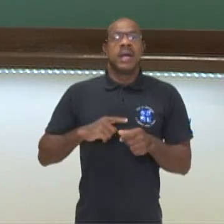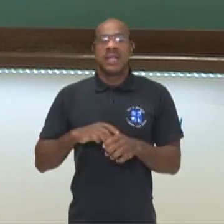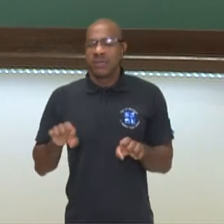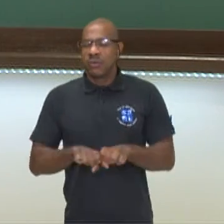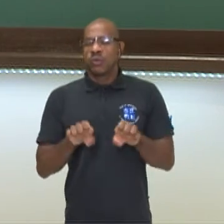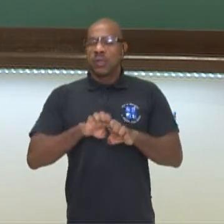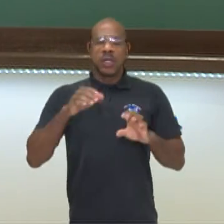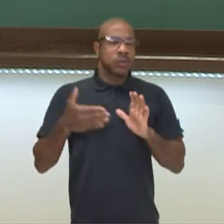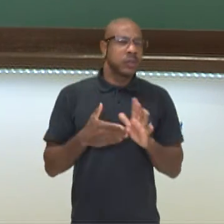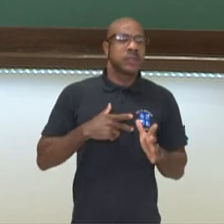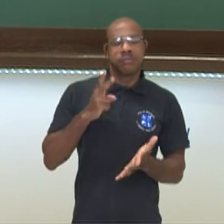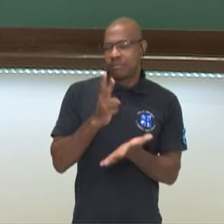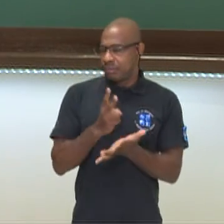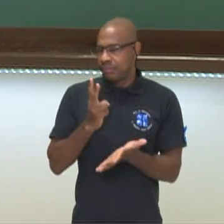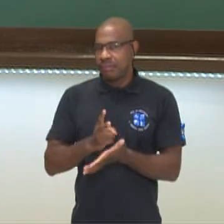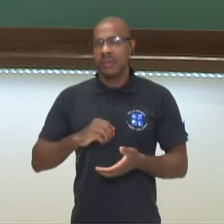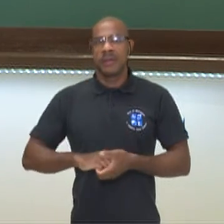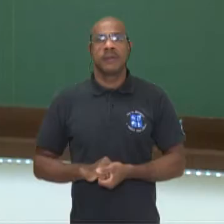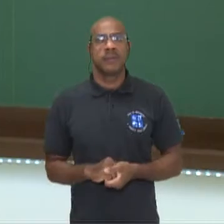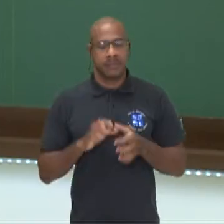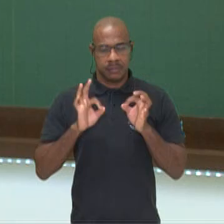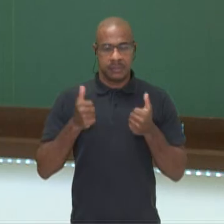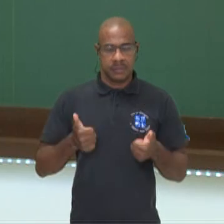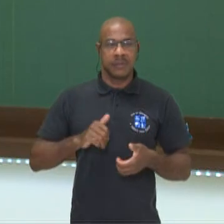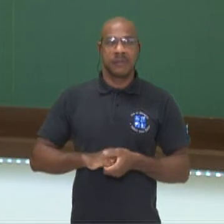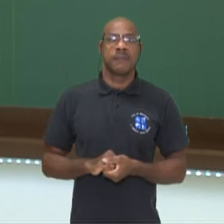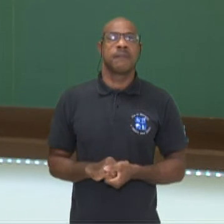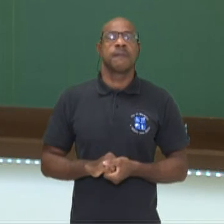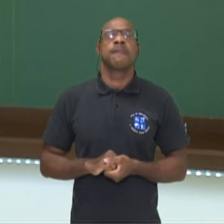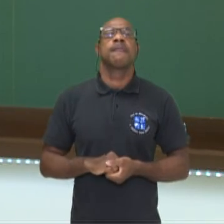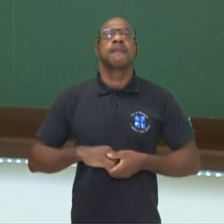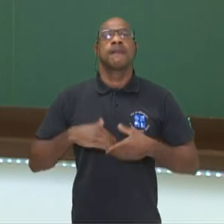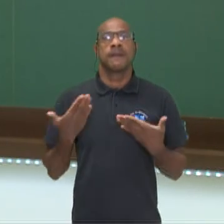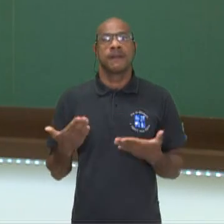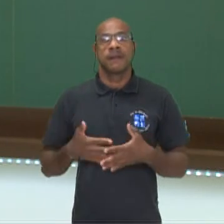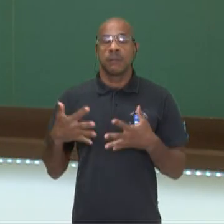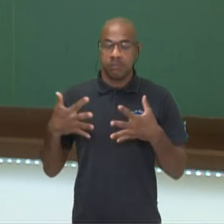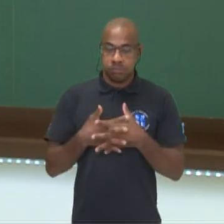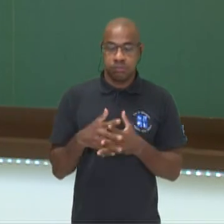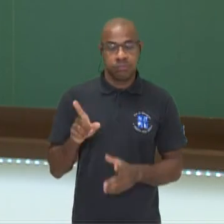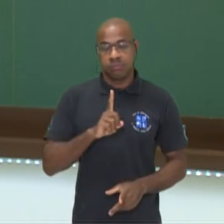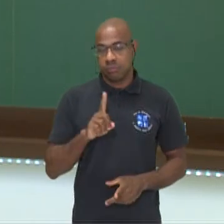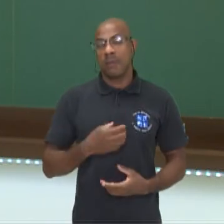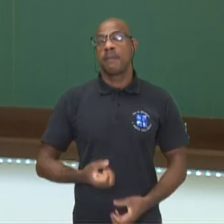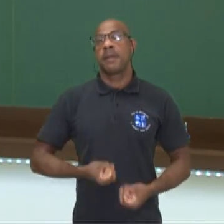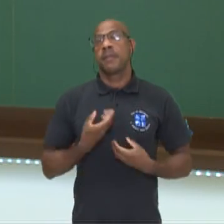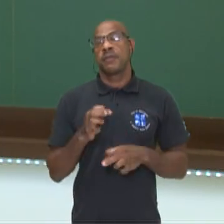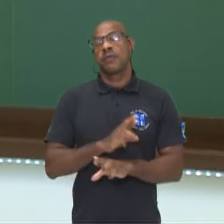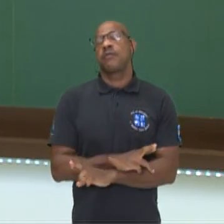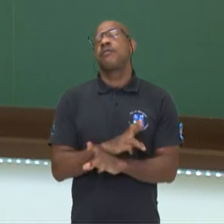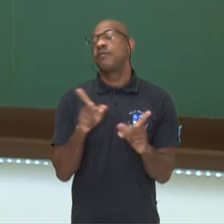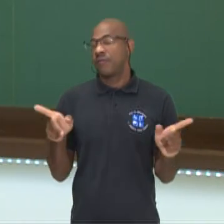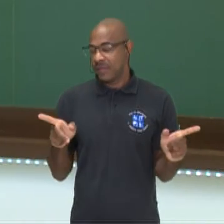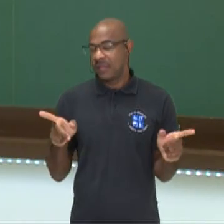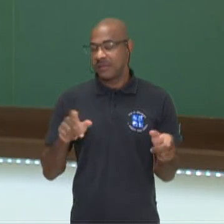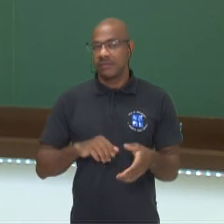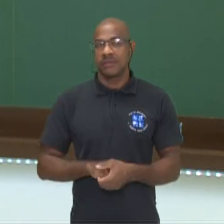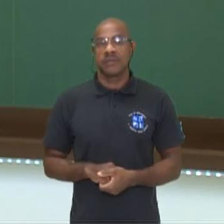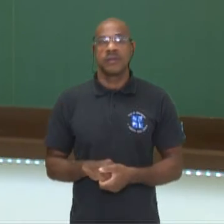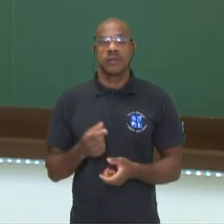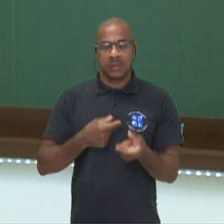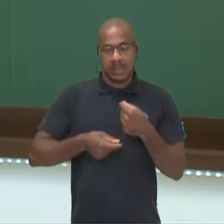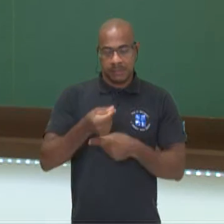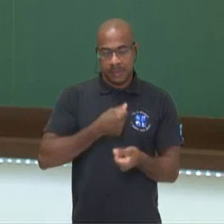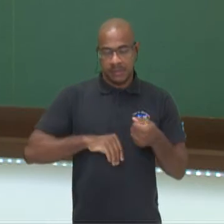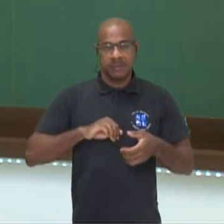estrutura toda, ela permanece. Certinho? Então, né, jamais confundimos aí, né, perspectivas diferentes em relação ao capitalismo.